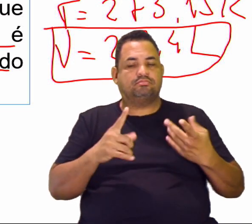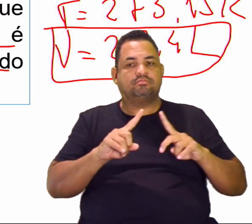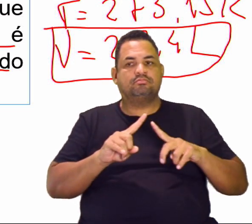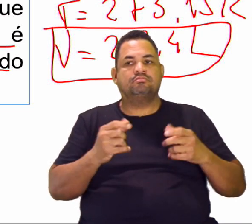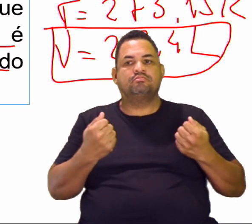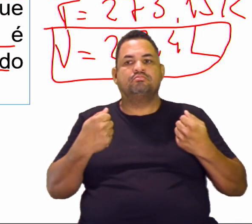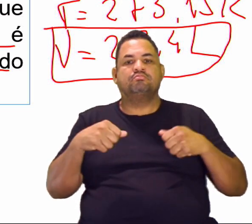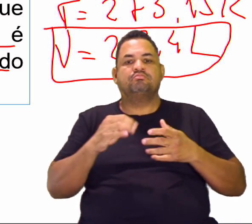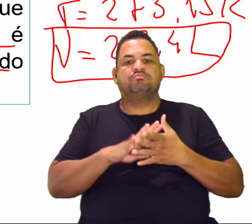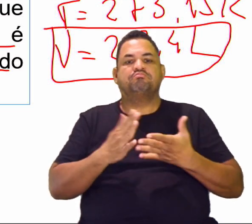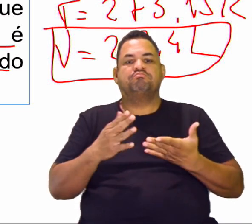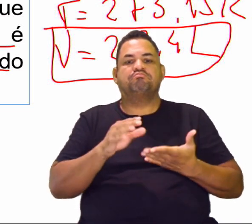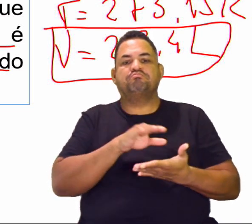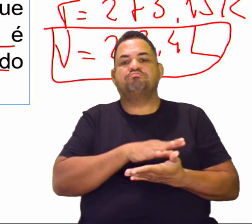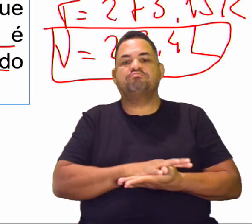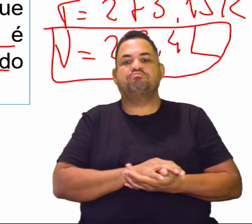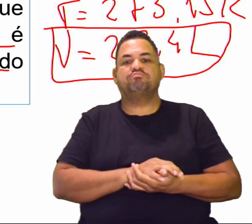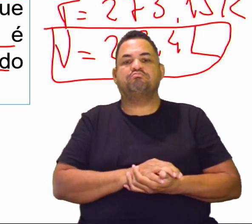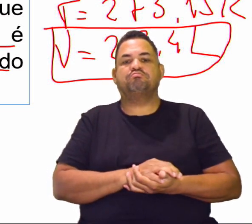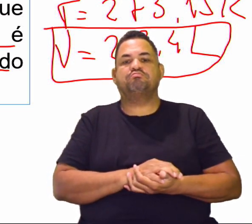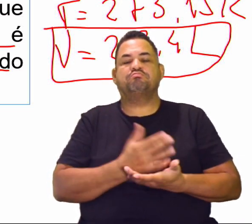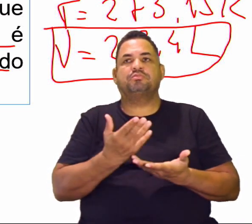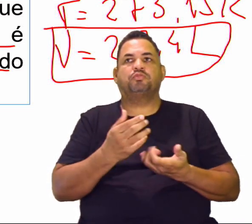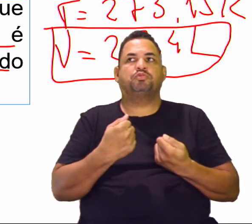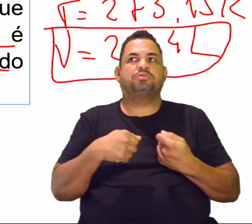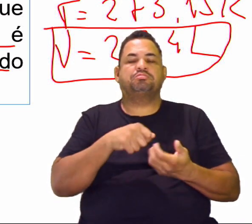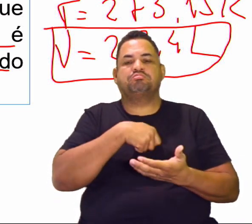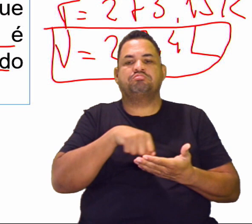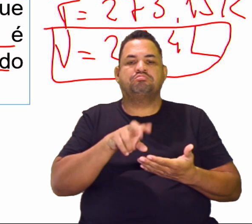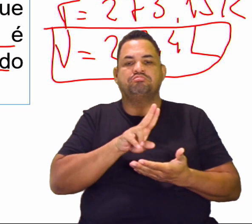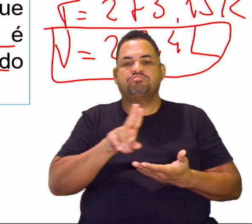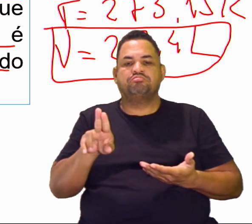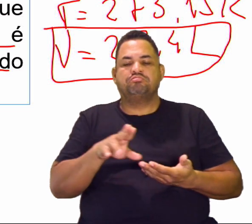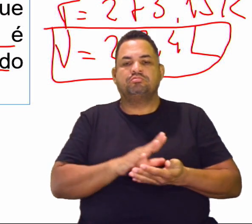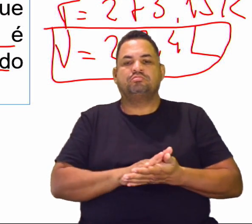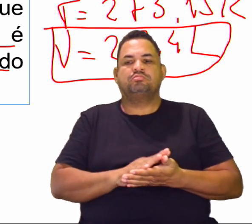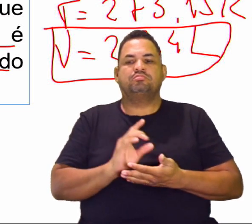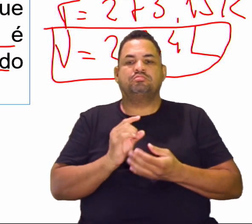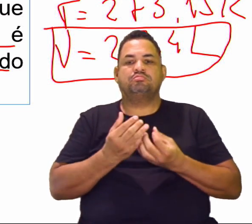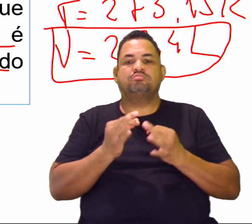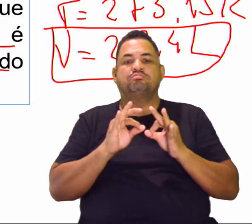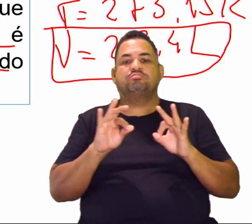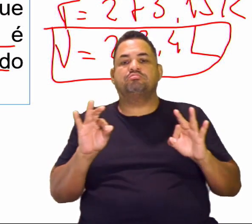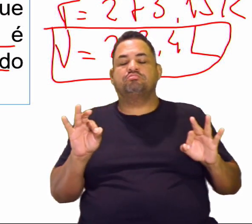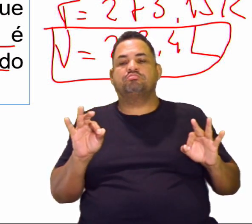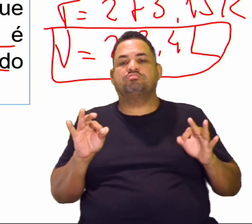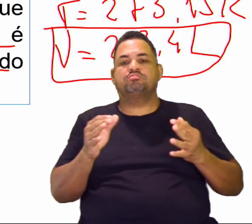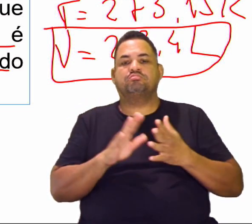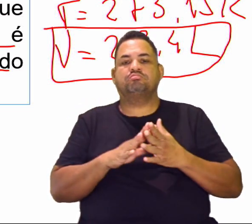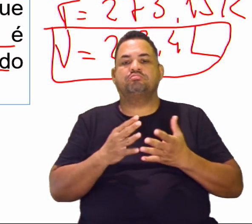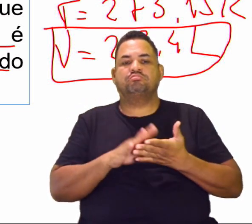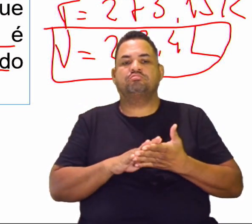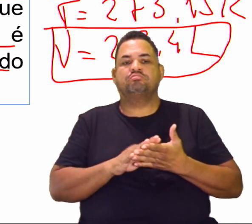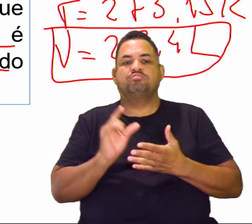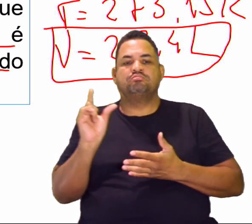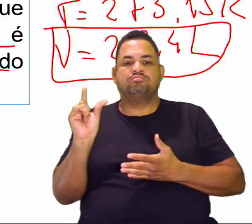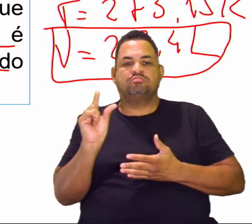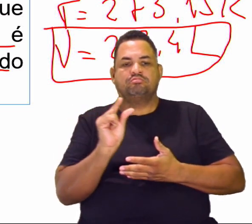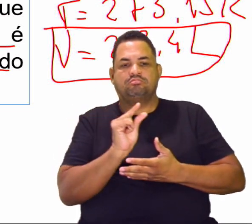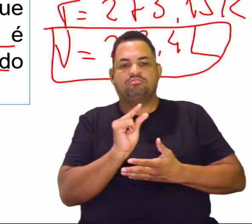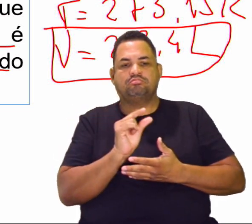sempre podemos escrever os nomes. Bastamos simplificar e abreviamos por